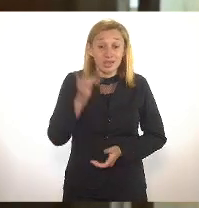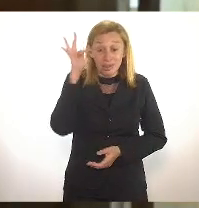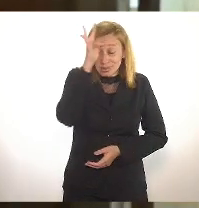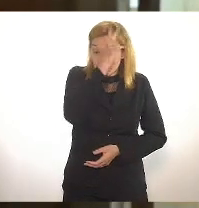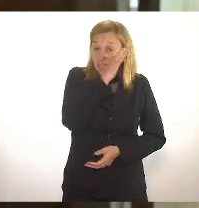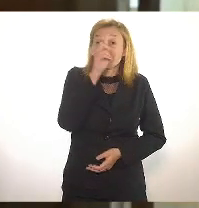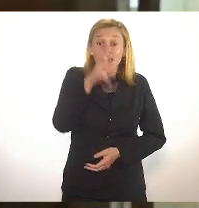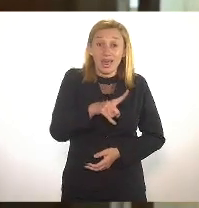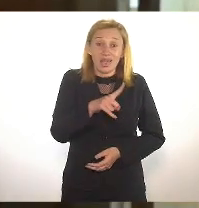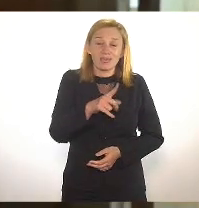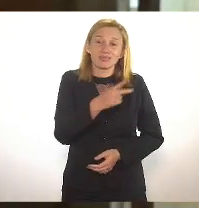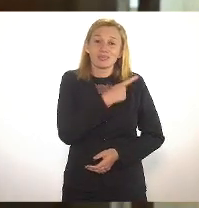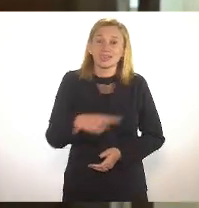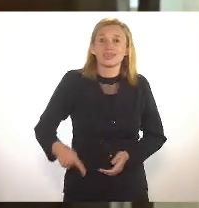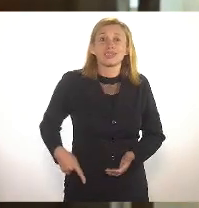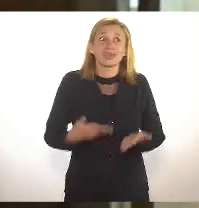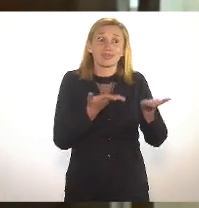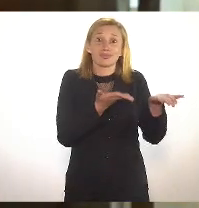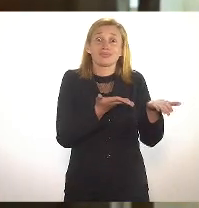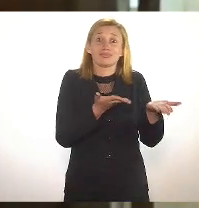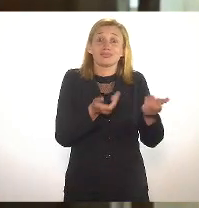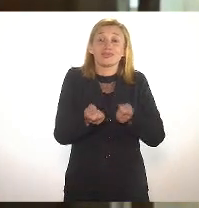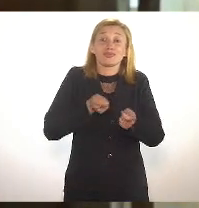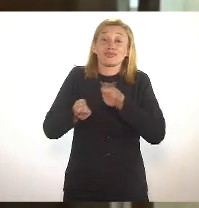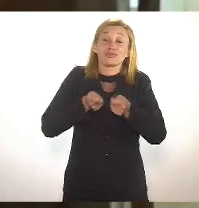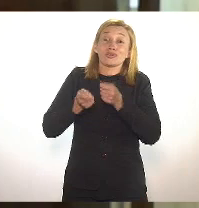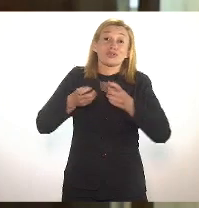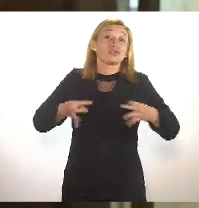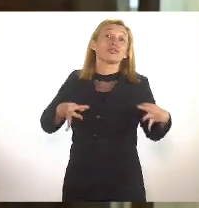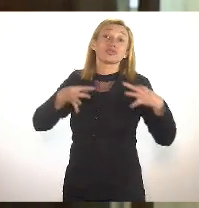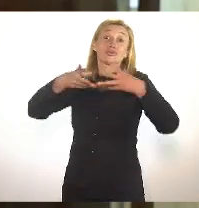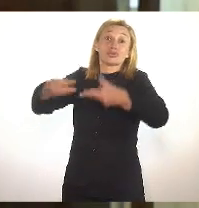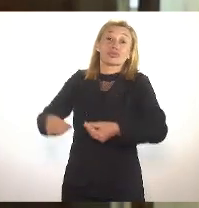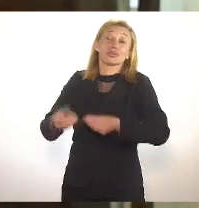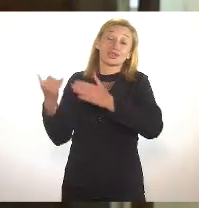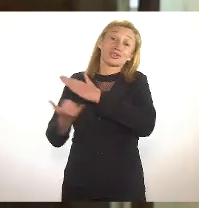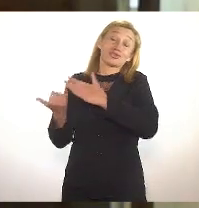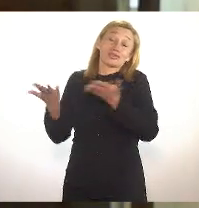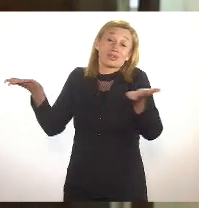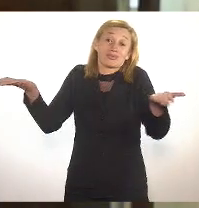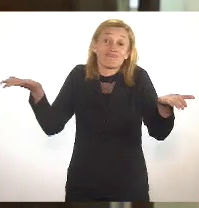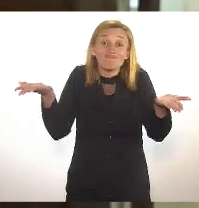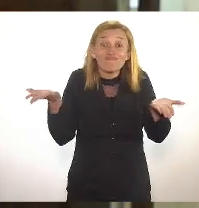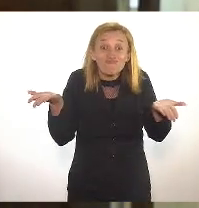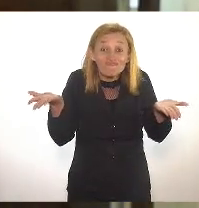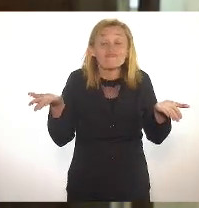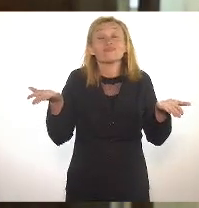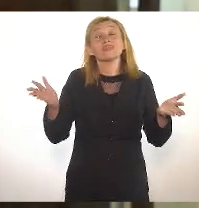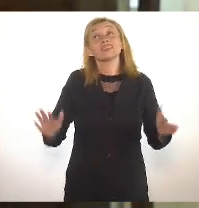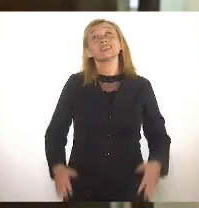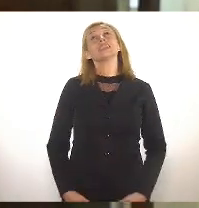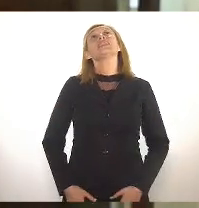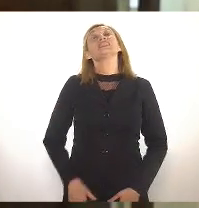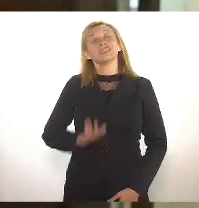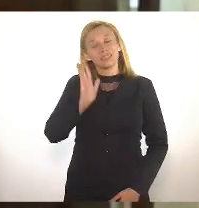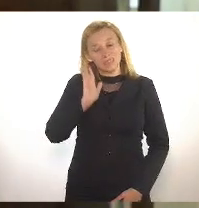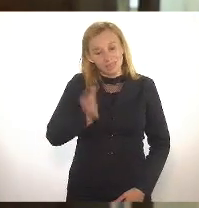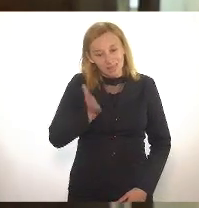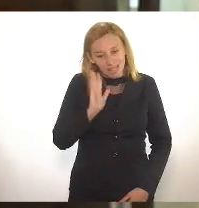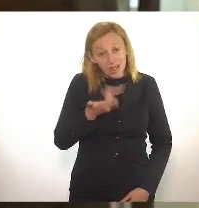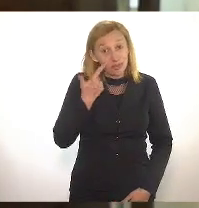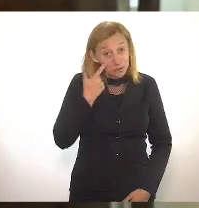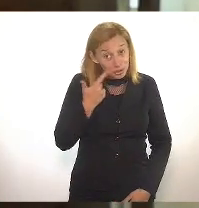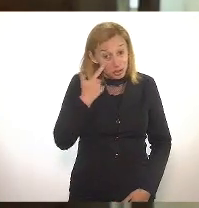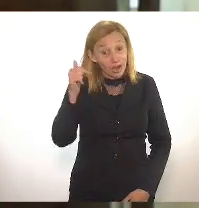o presidente e tem o controle de todas as instituições. Aliás, já ouvi esse discurso aqui